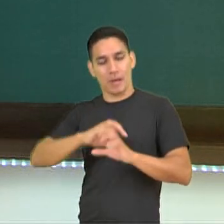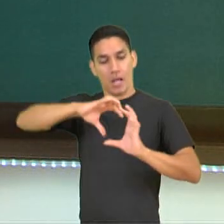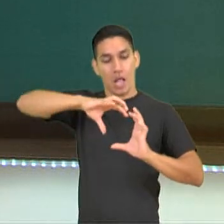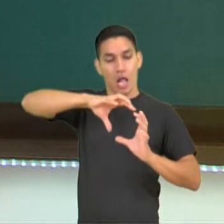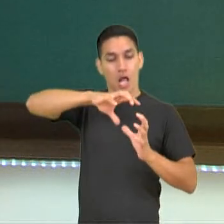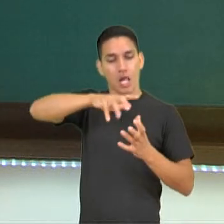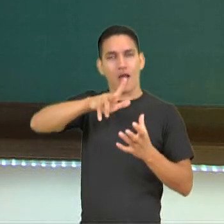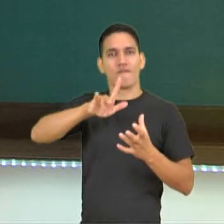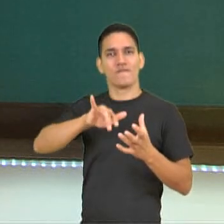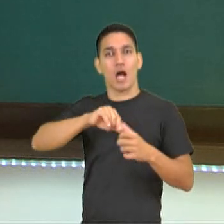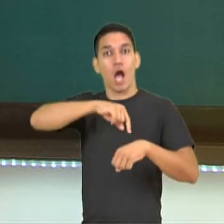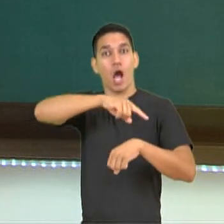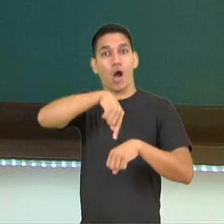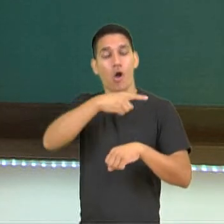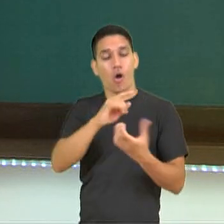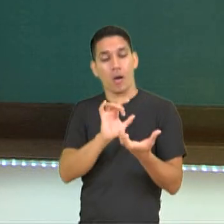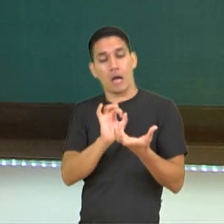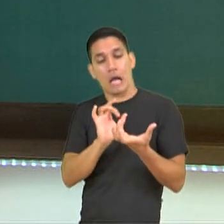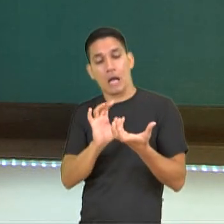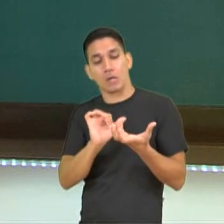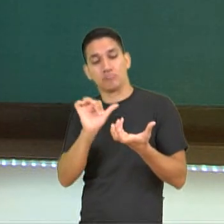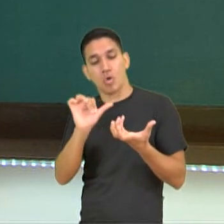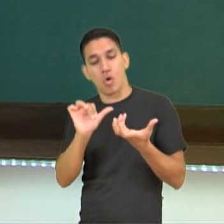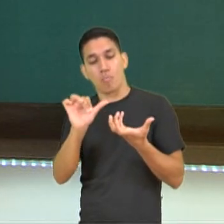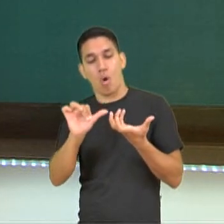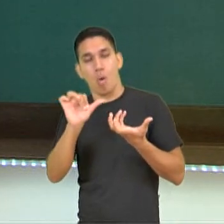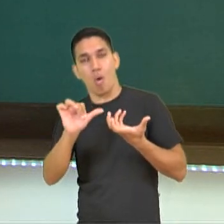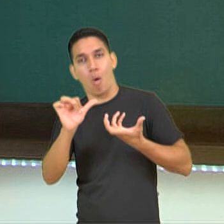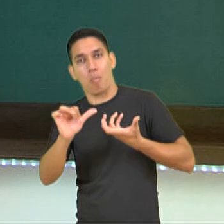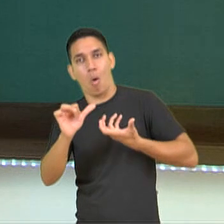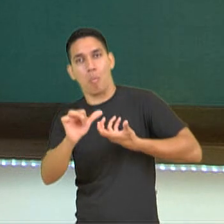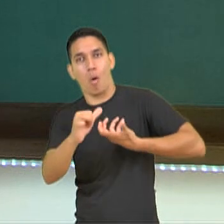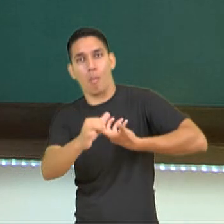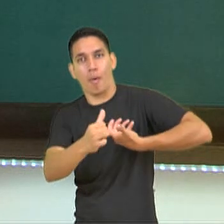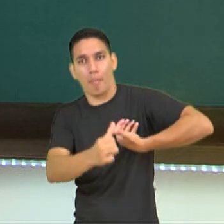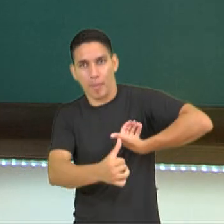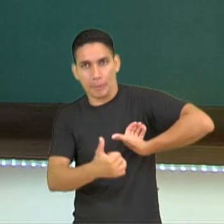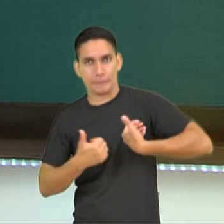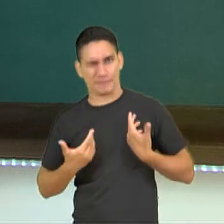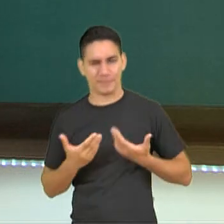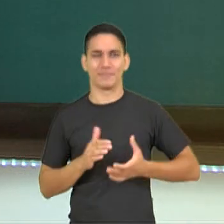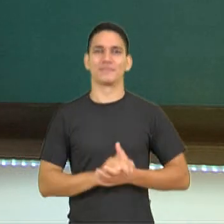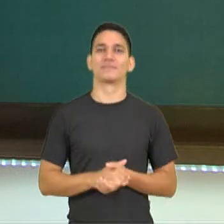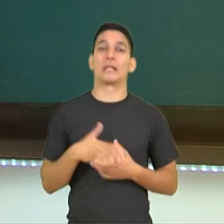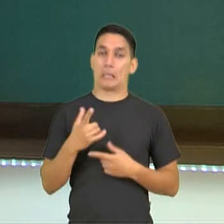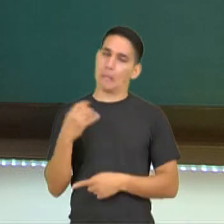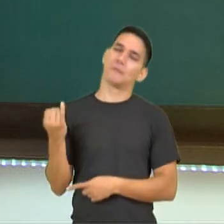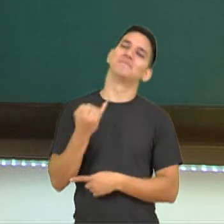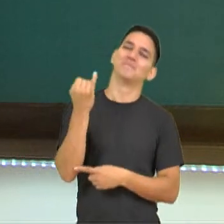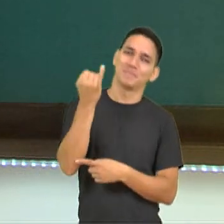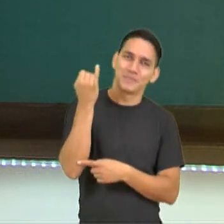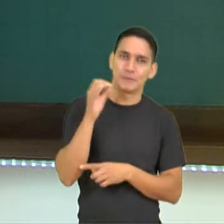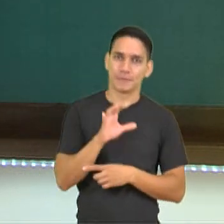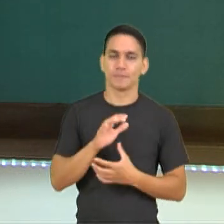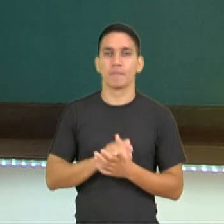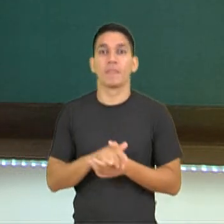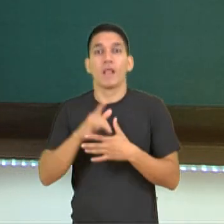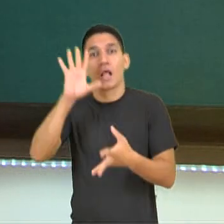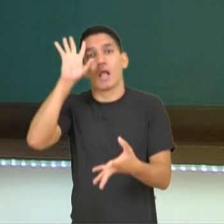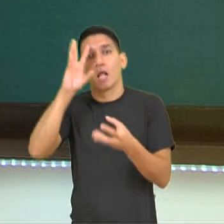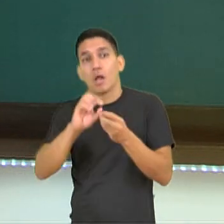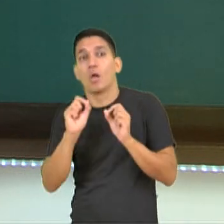vão mudando em cada lugar graças a essa organização, certo? Então, bem importante ali. É uma ideia